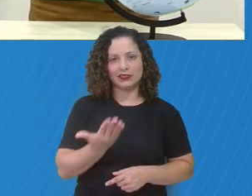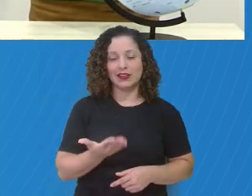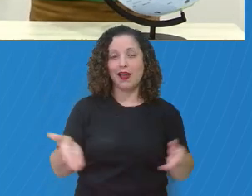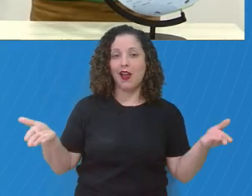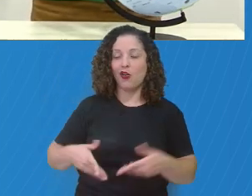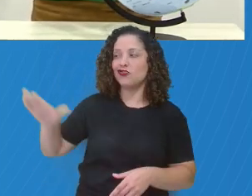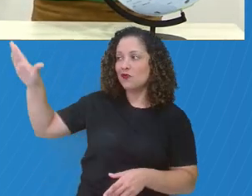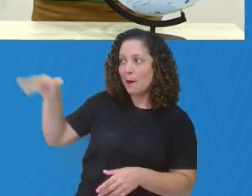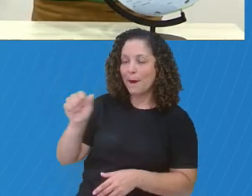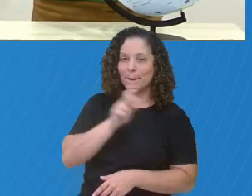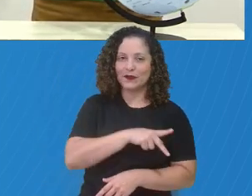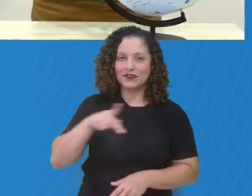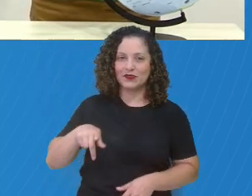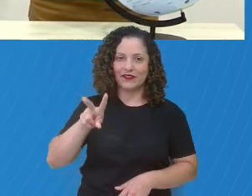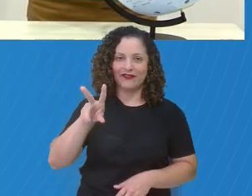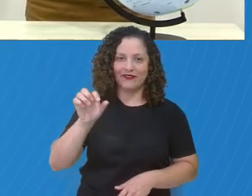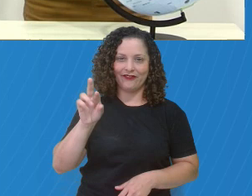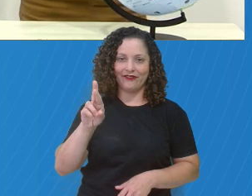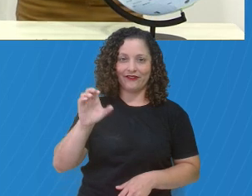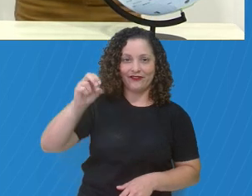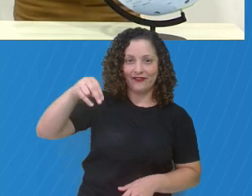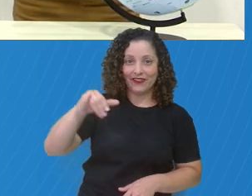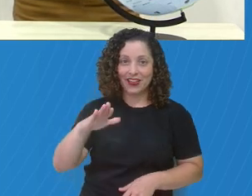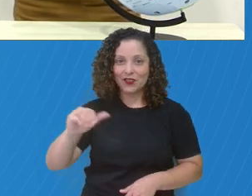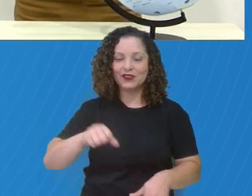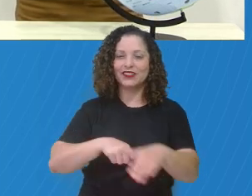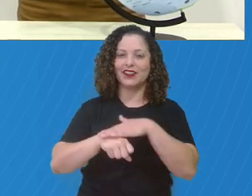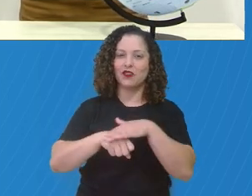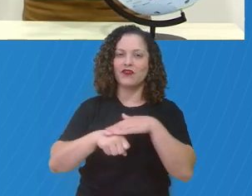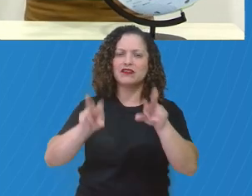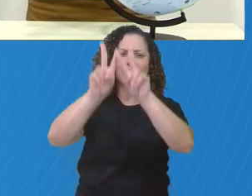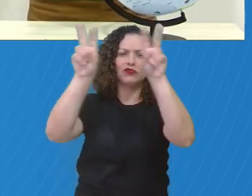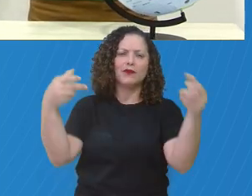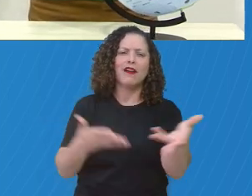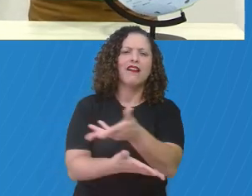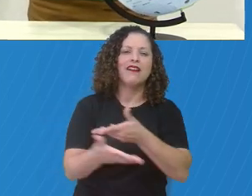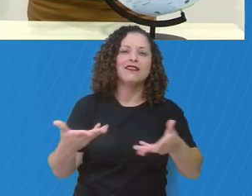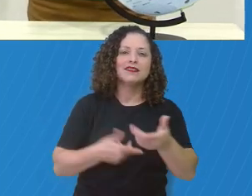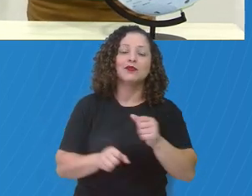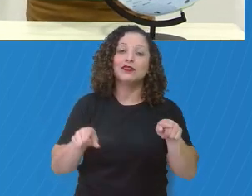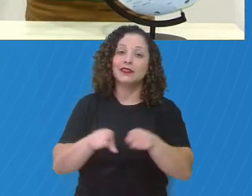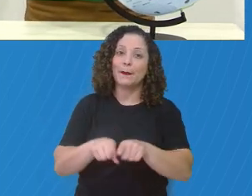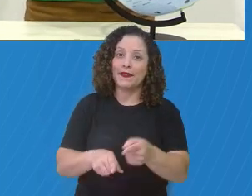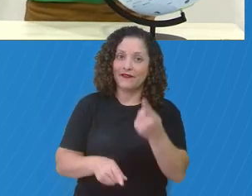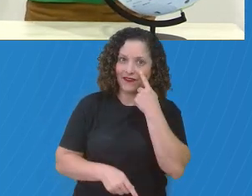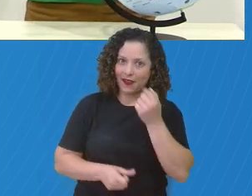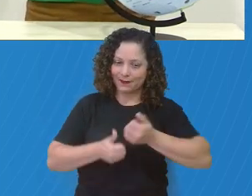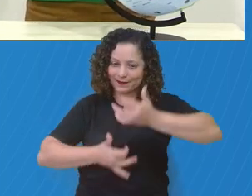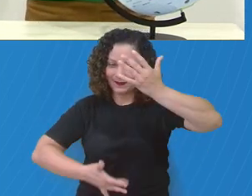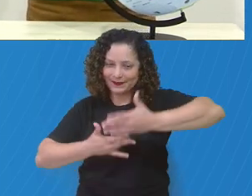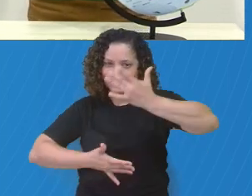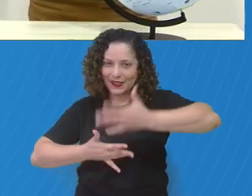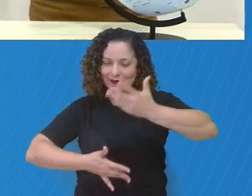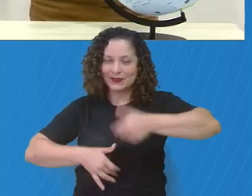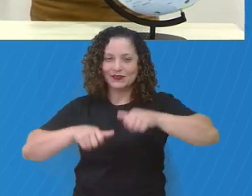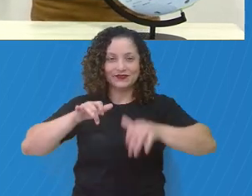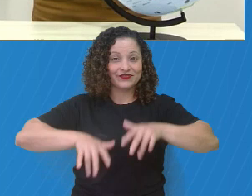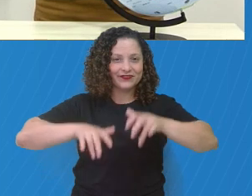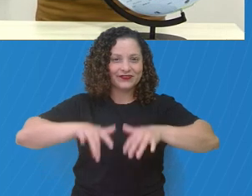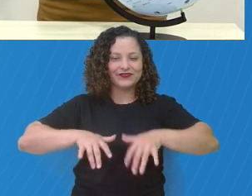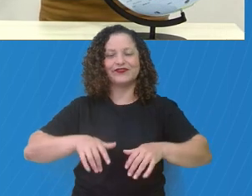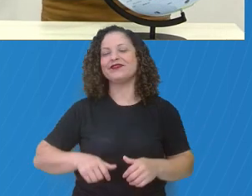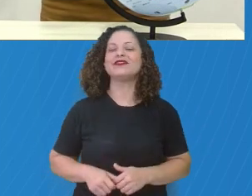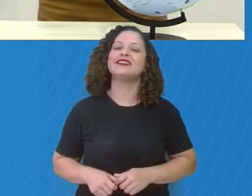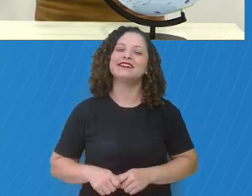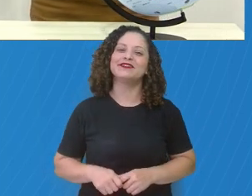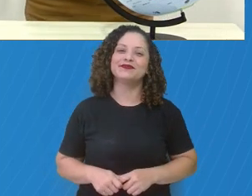professora Verônica para a gente conversar um pouquinho sobre isso e verificar como é que está a participação aí no chat. E aí, professora Verônica, o